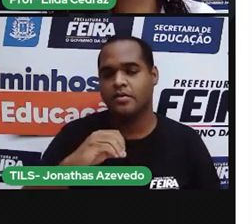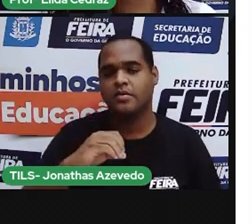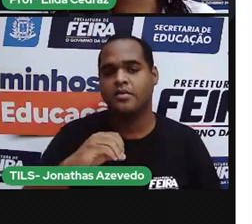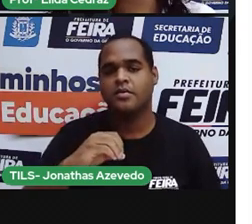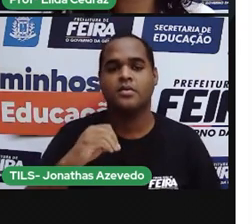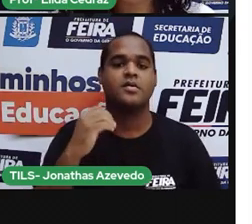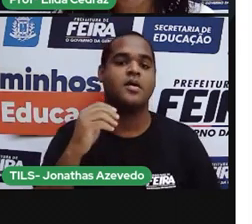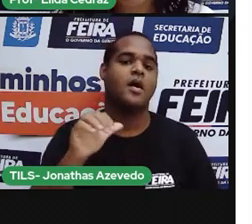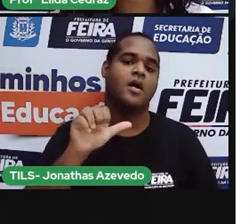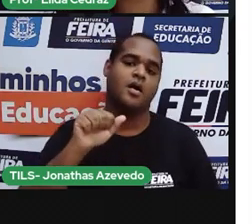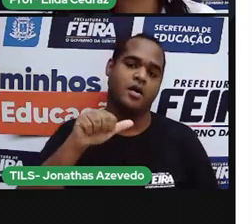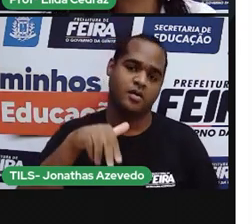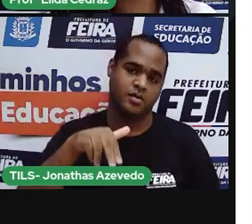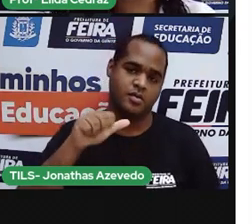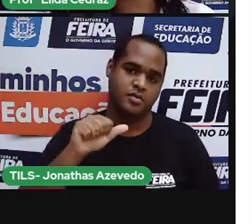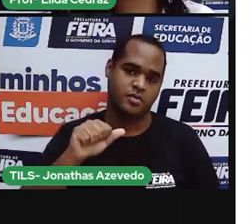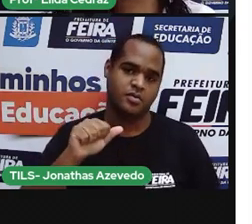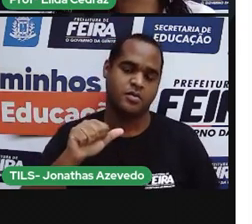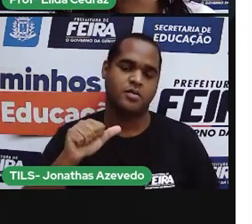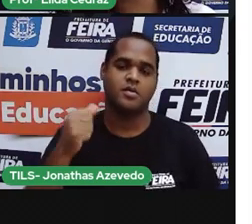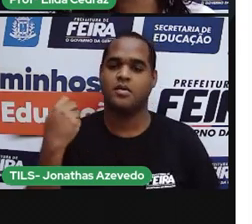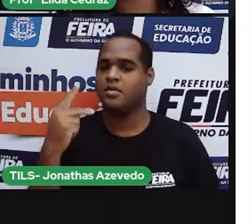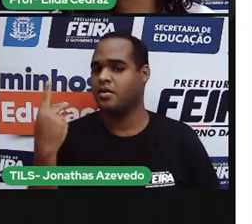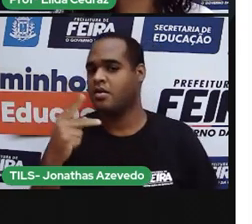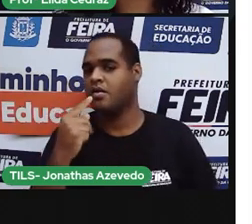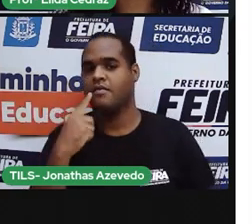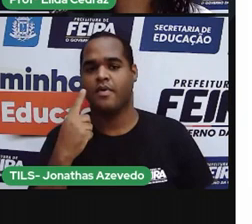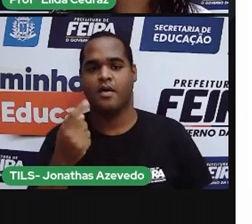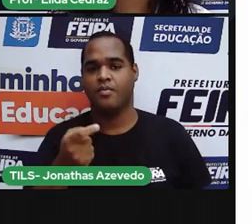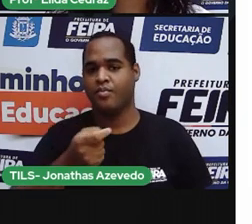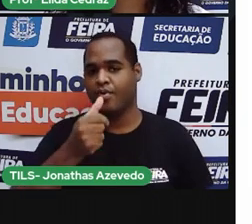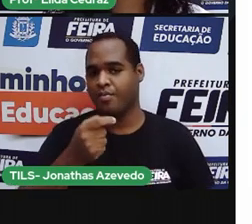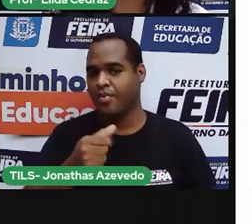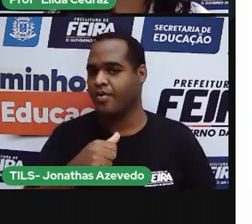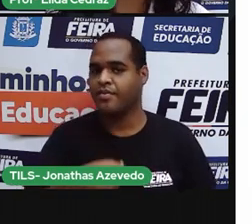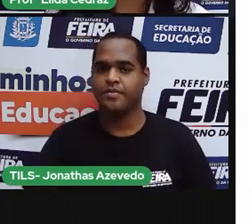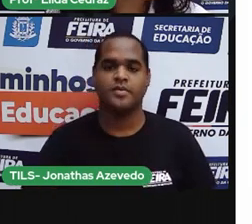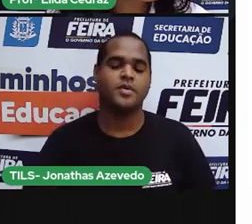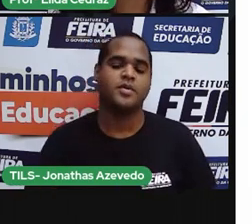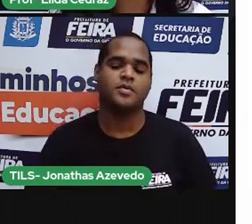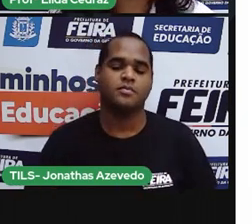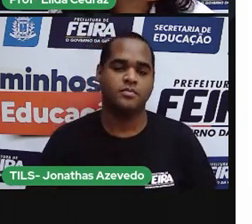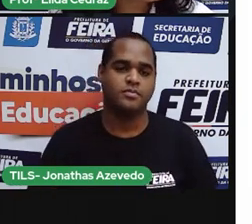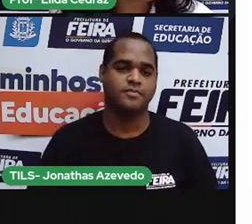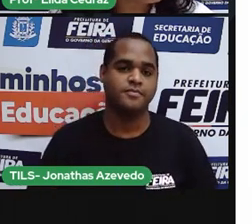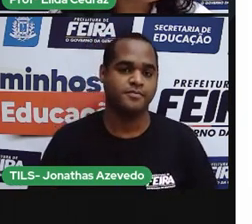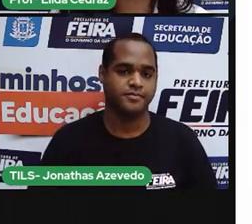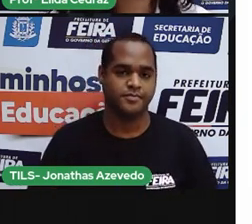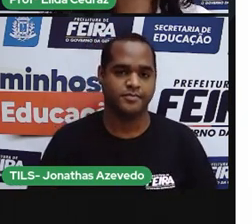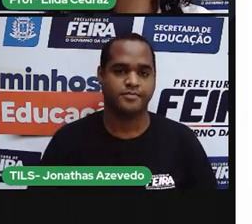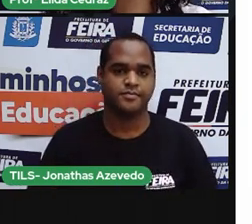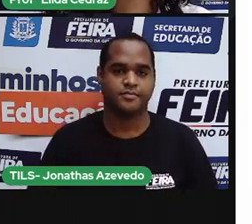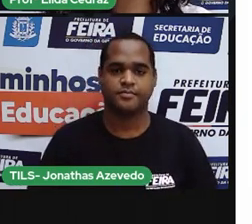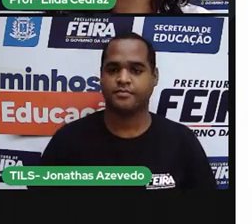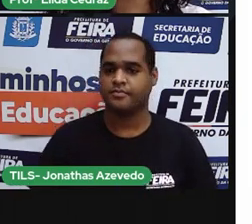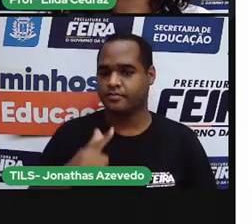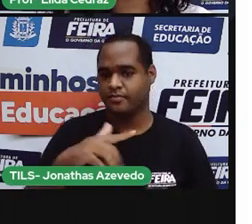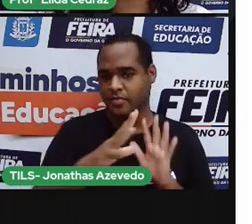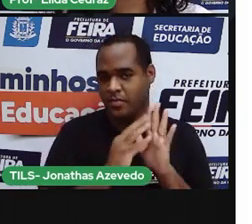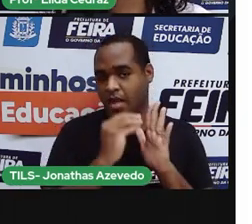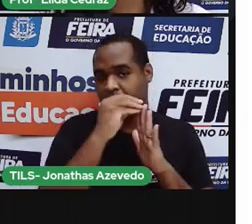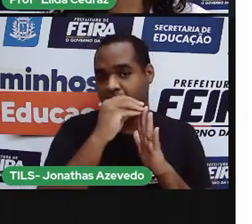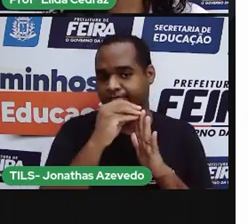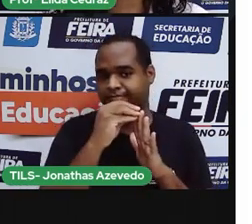que Ana tinha bolinhas a menos. Vamos acrescentar.